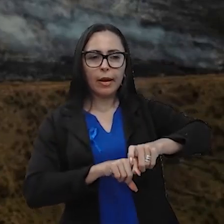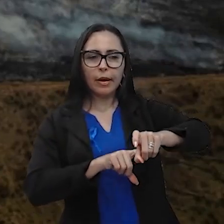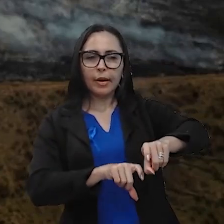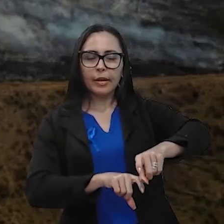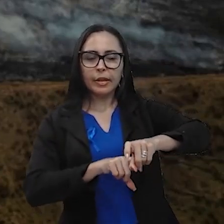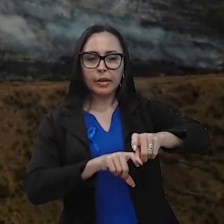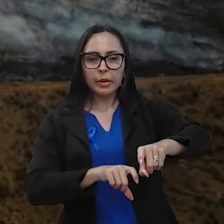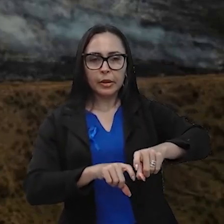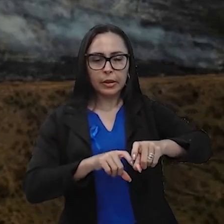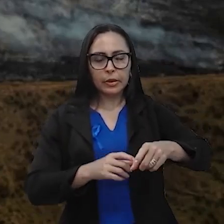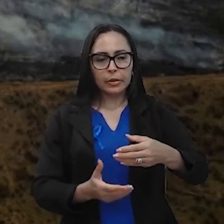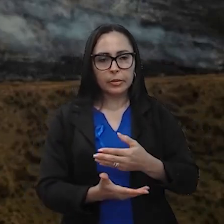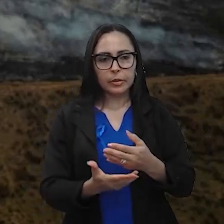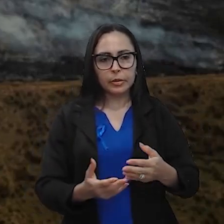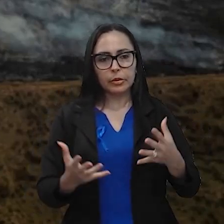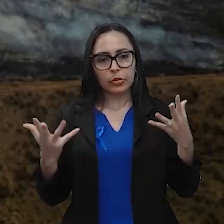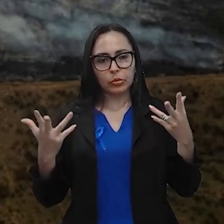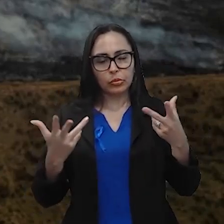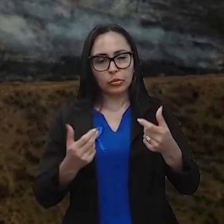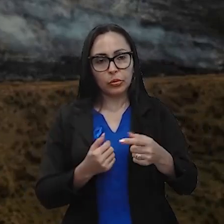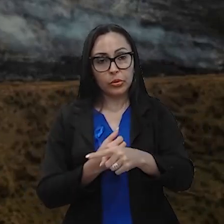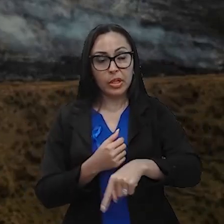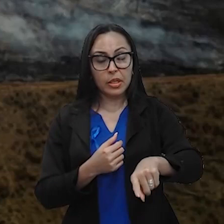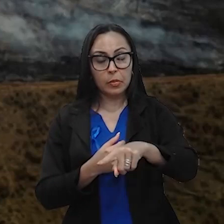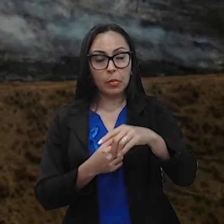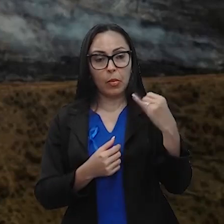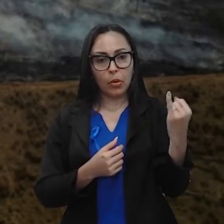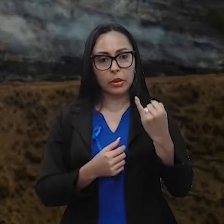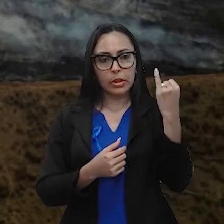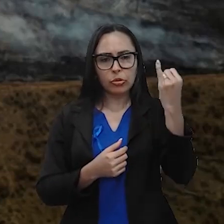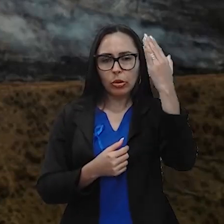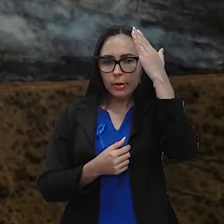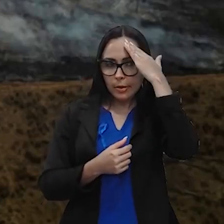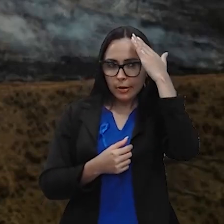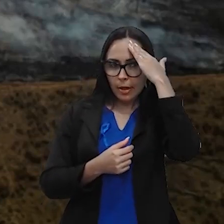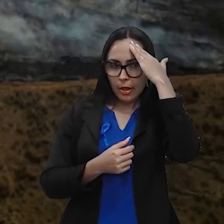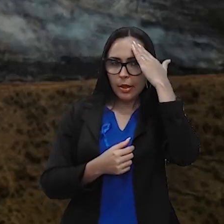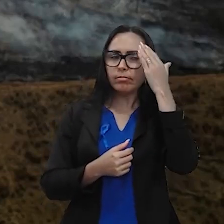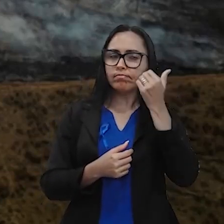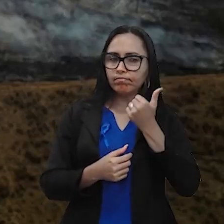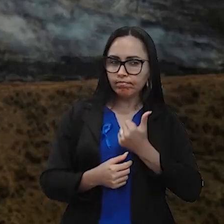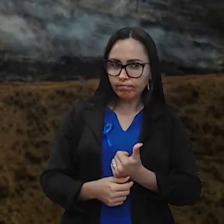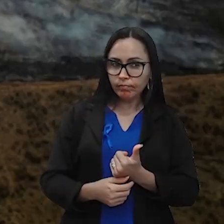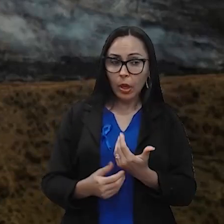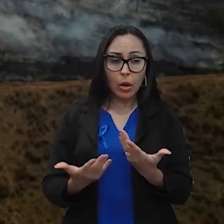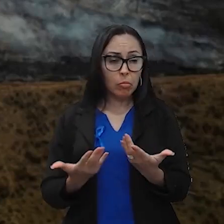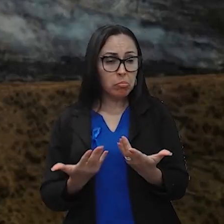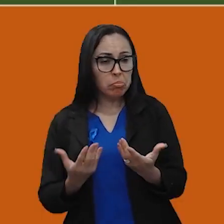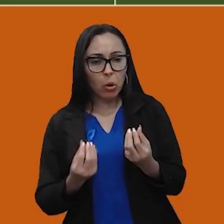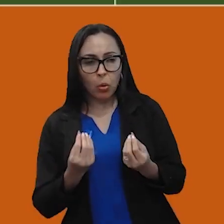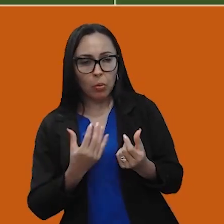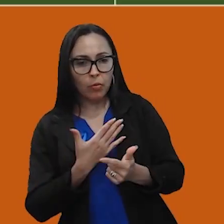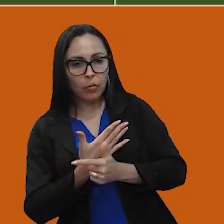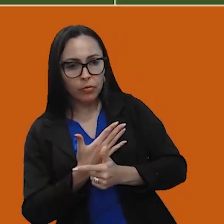todos nós aqui. Então é importante que a gente compreenda bem como funciona aí essa